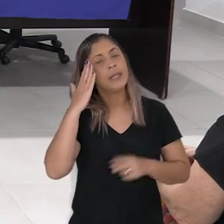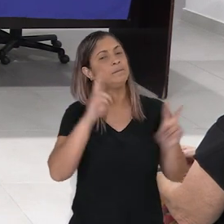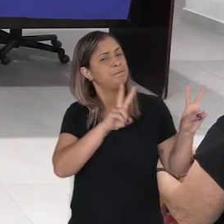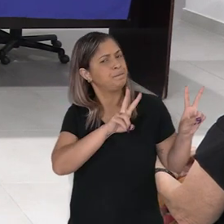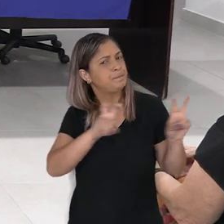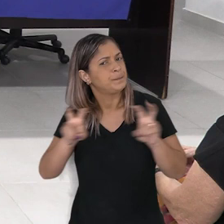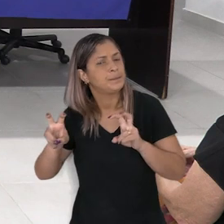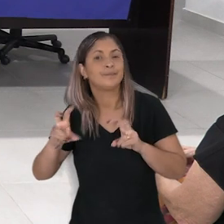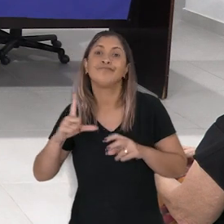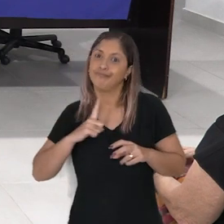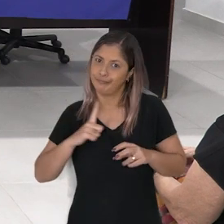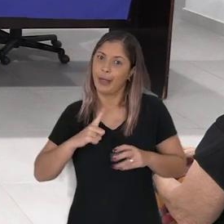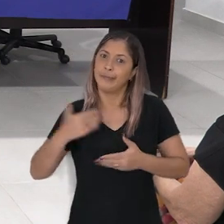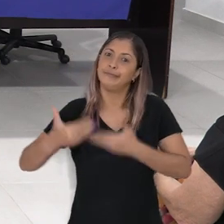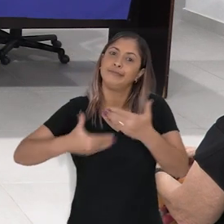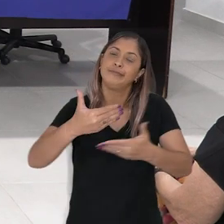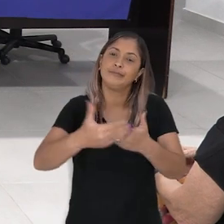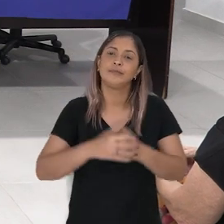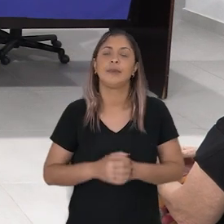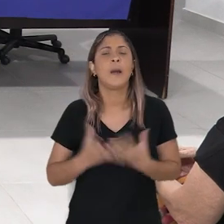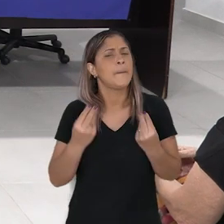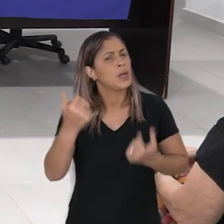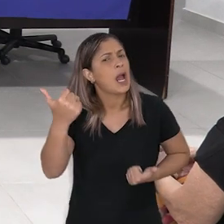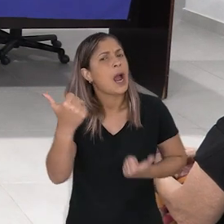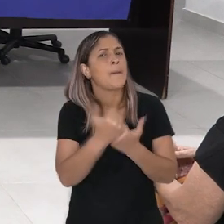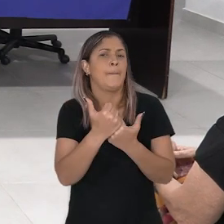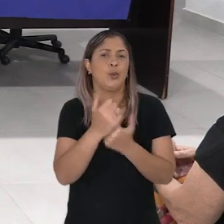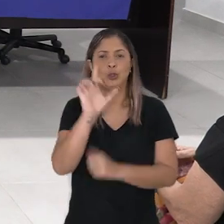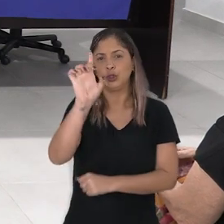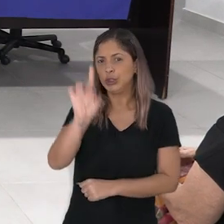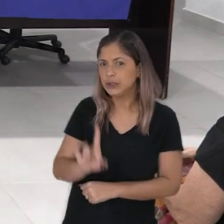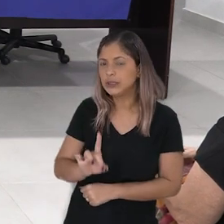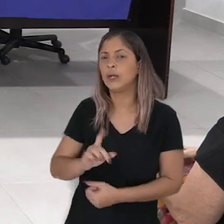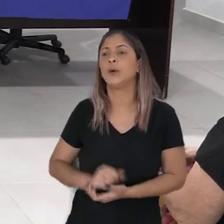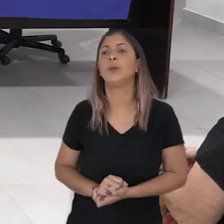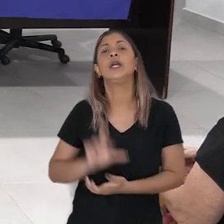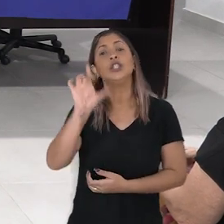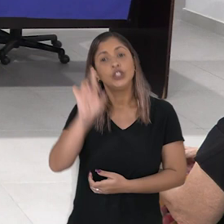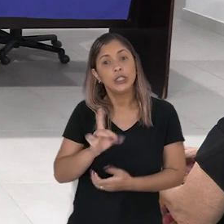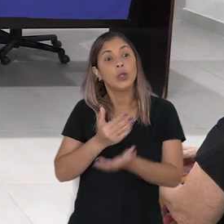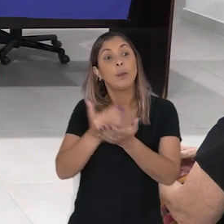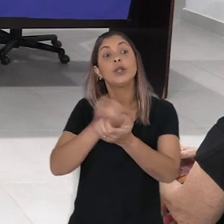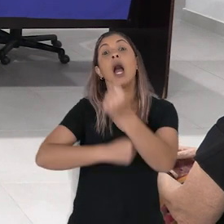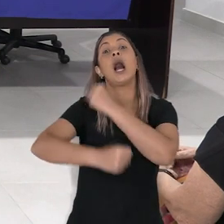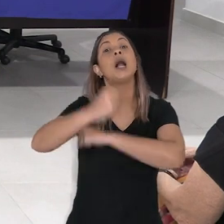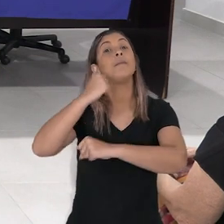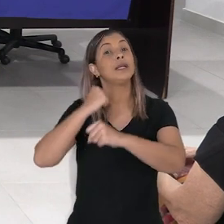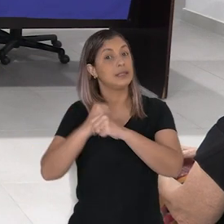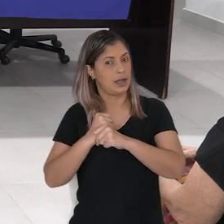tema recorrente e a gente tem muito apoio da direção. A direção, desde o ano passado, desde